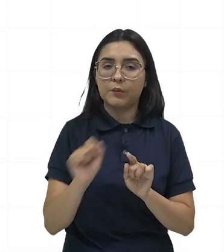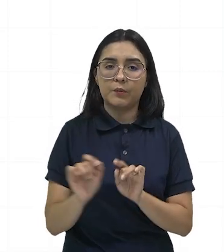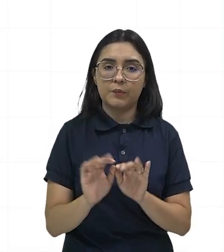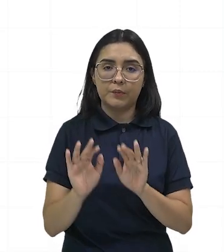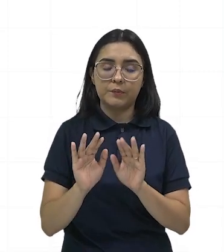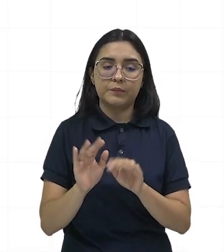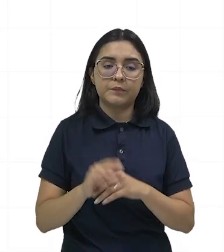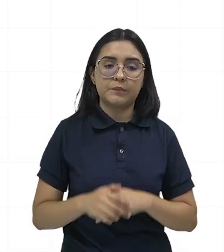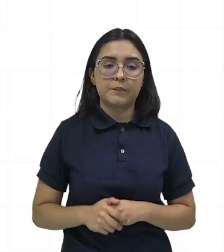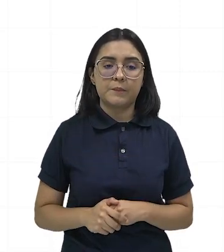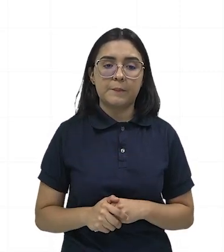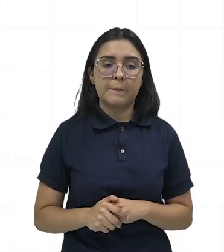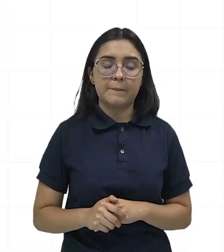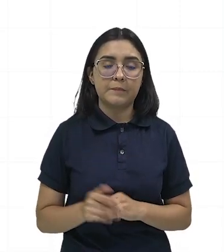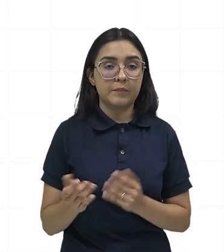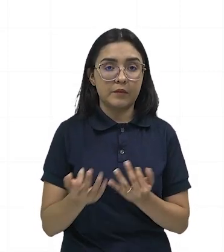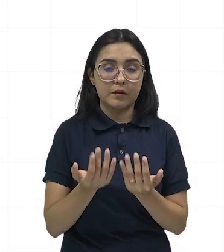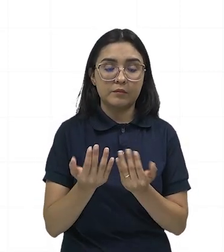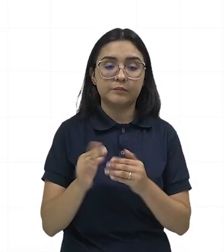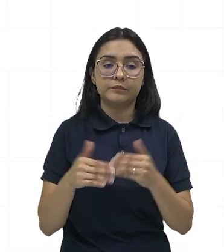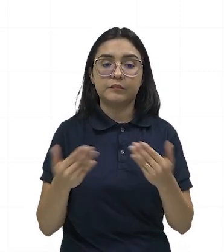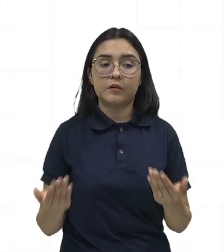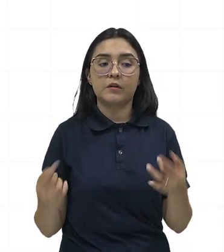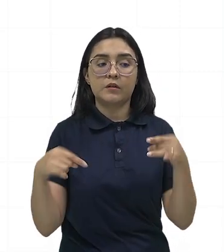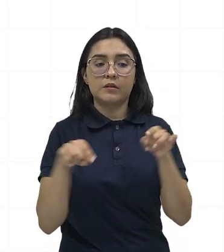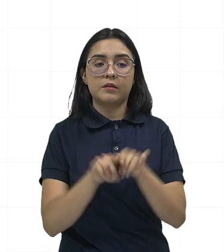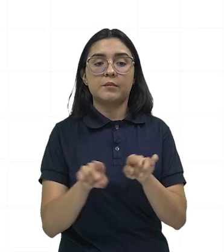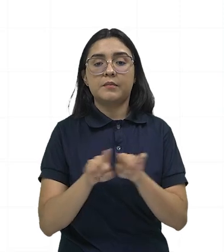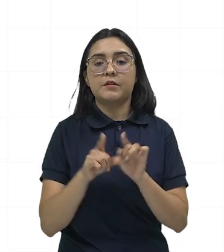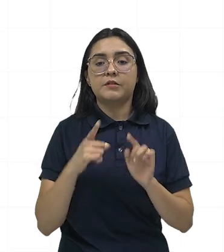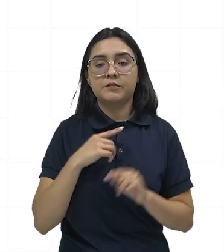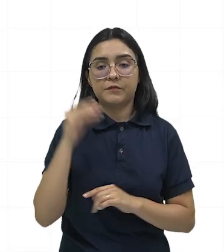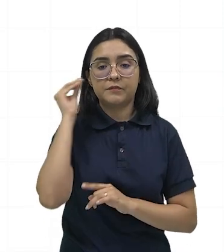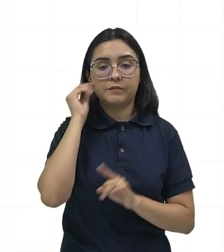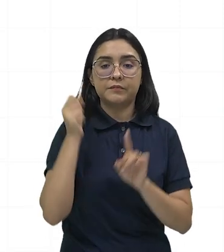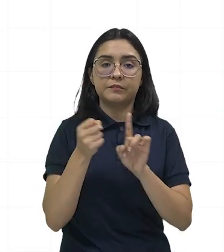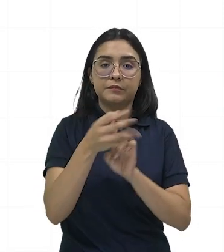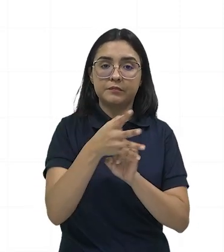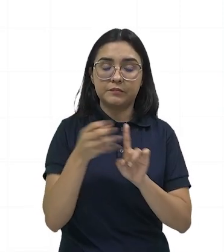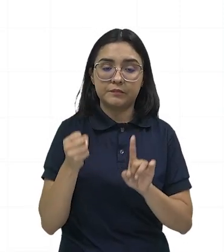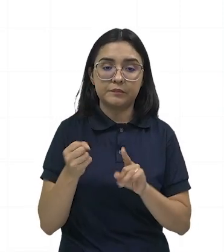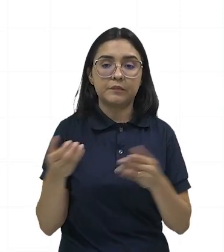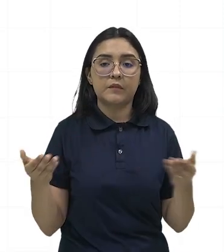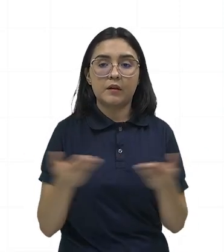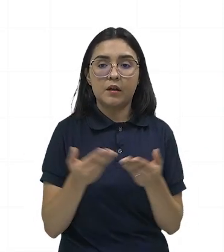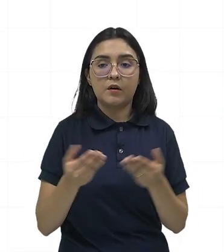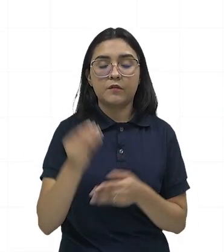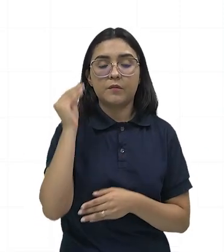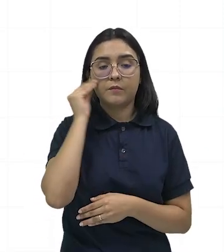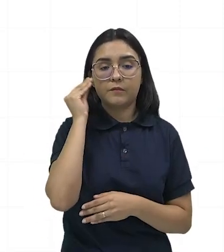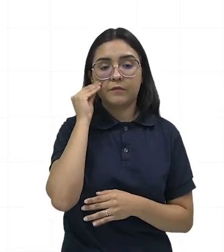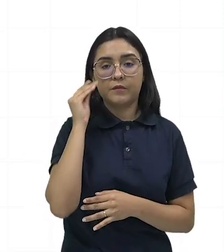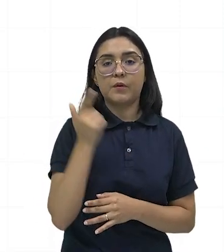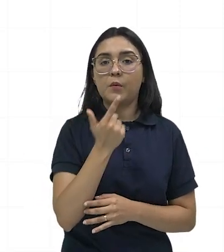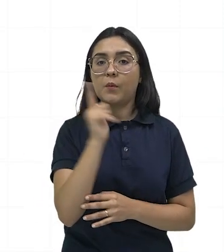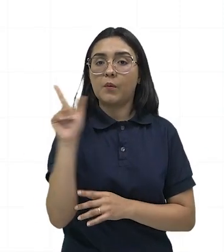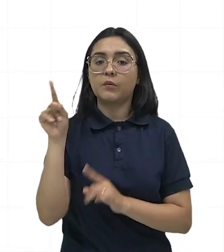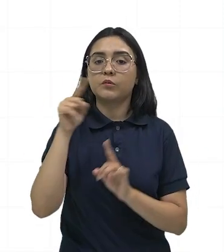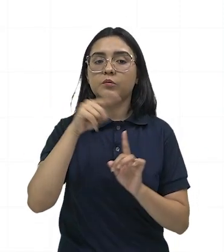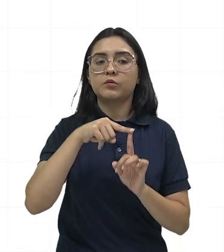nossa imagem, certo? Vimos aí as usinas termoelétricas e agora vamos falar um pouquinho sobre as